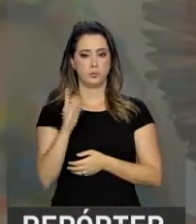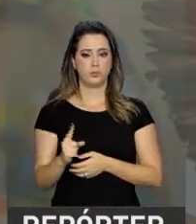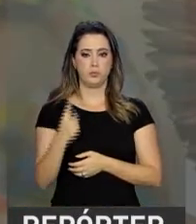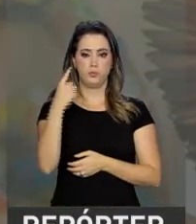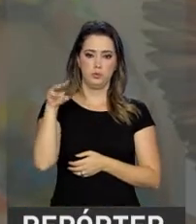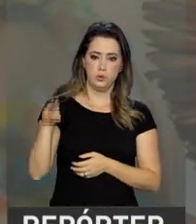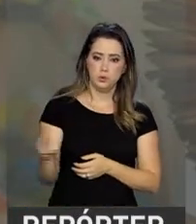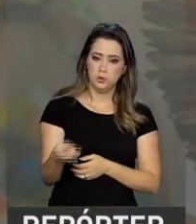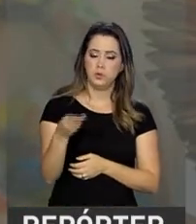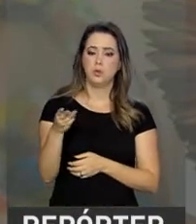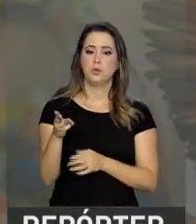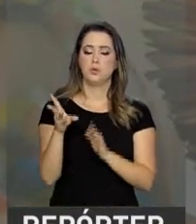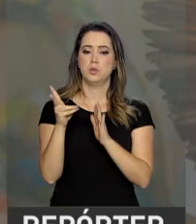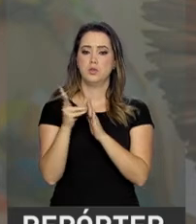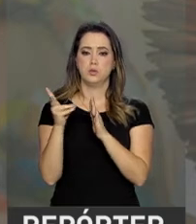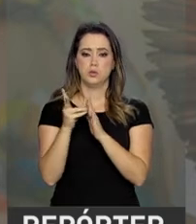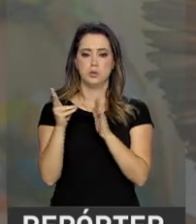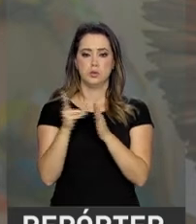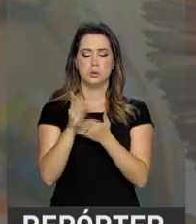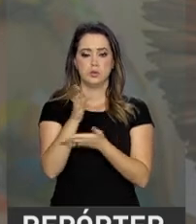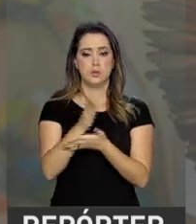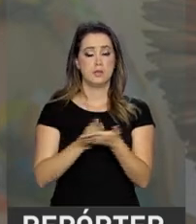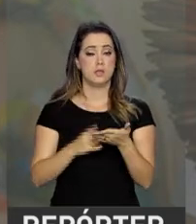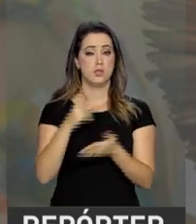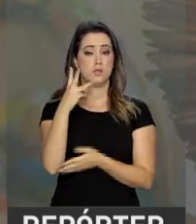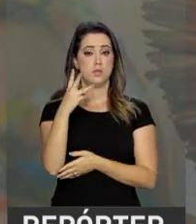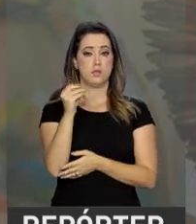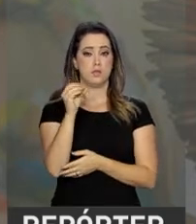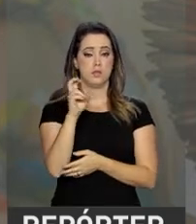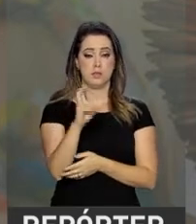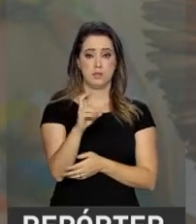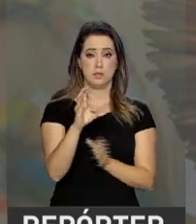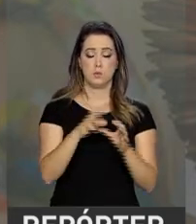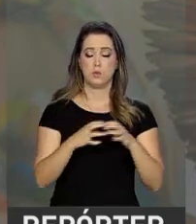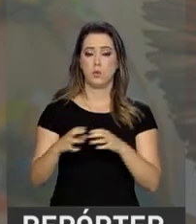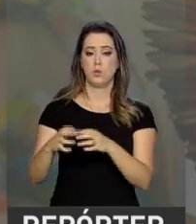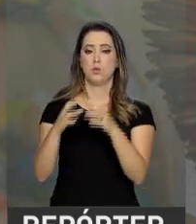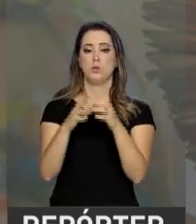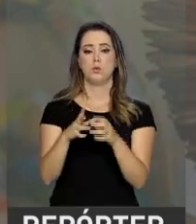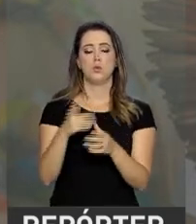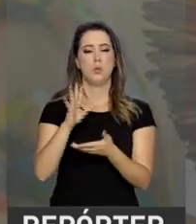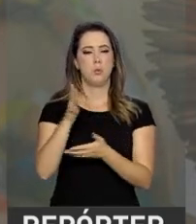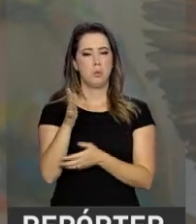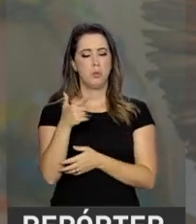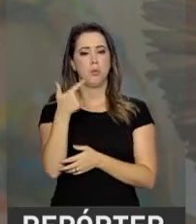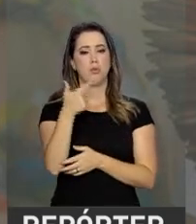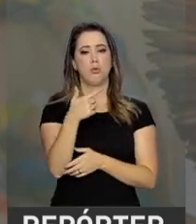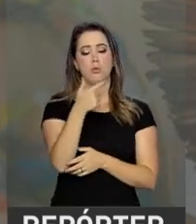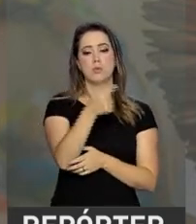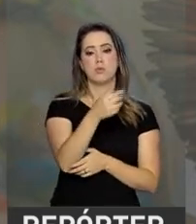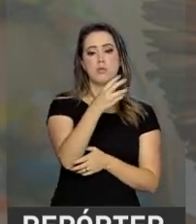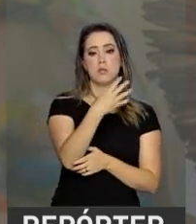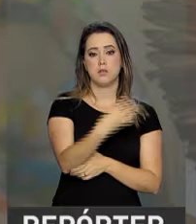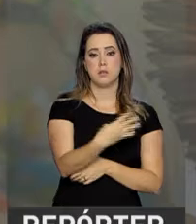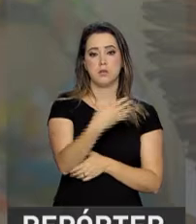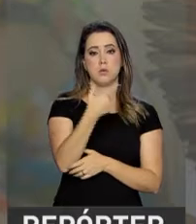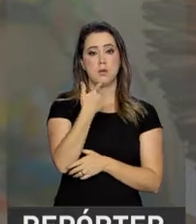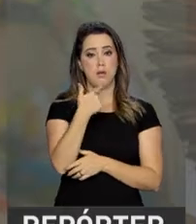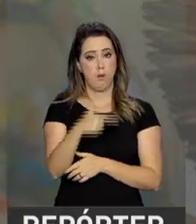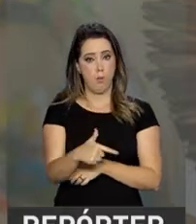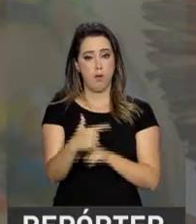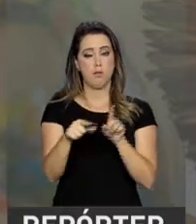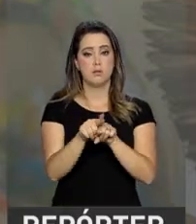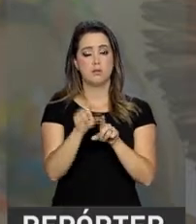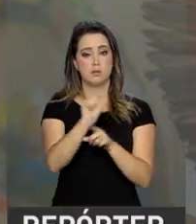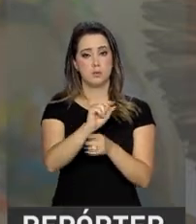1 milhão de índios que se dividem entre 305 etnias e falam ao menos 274 línguas.